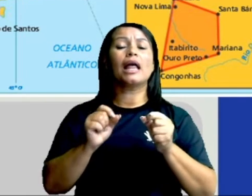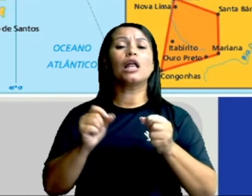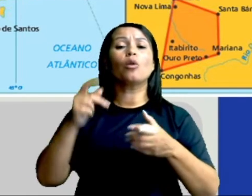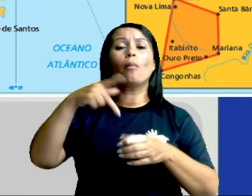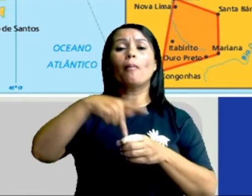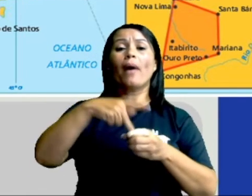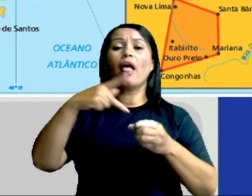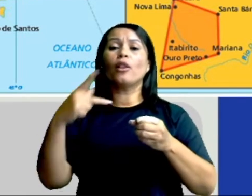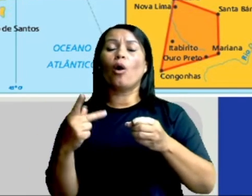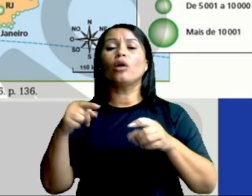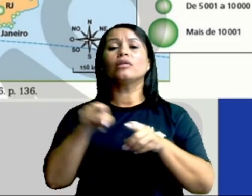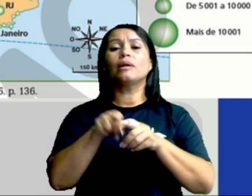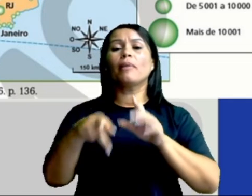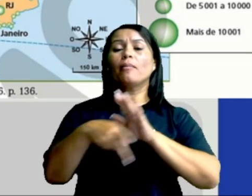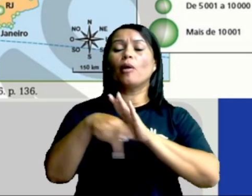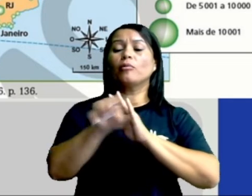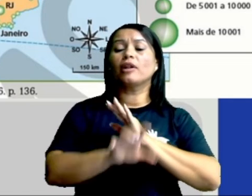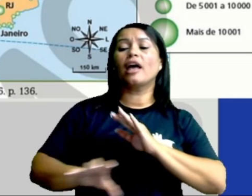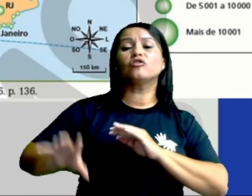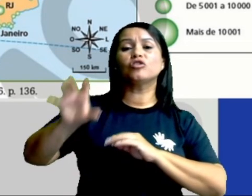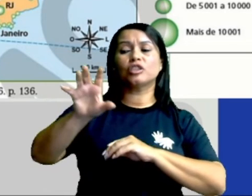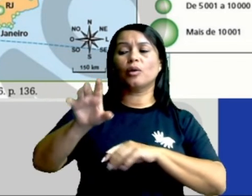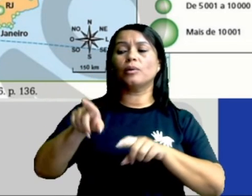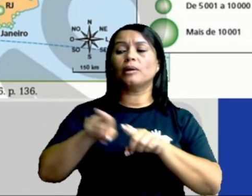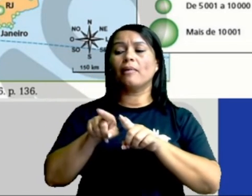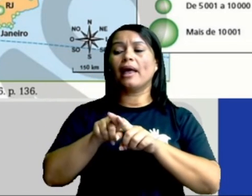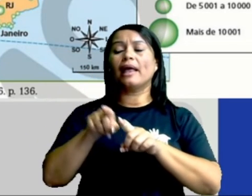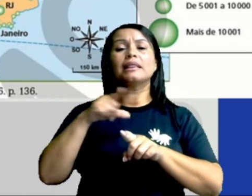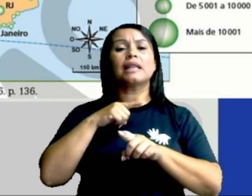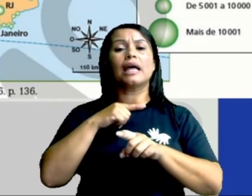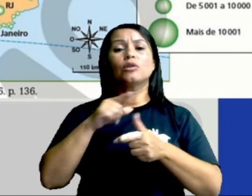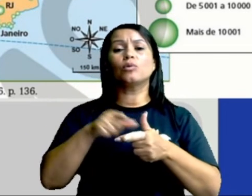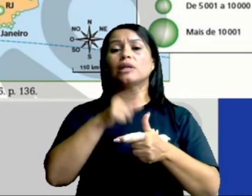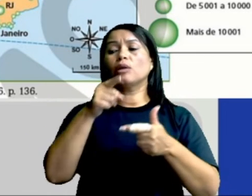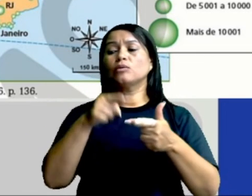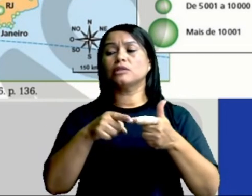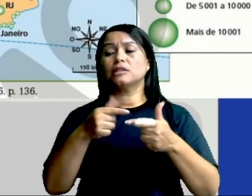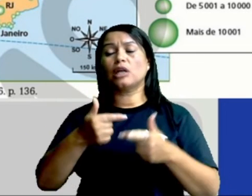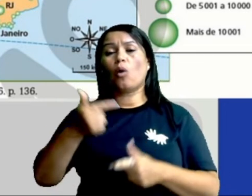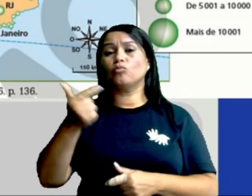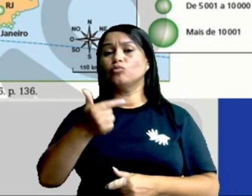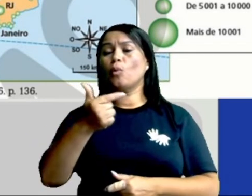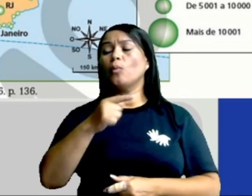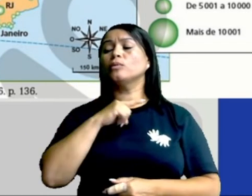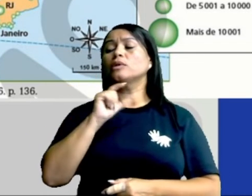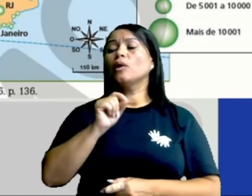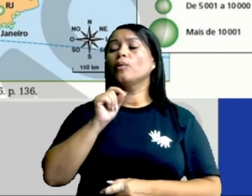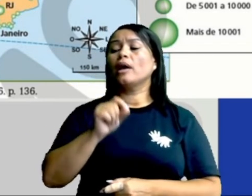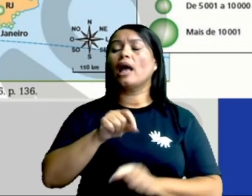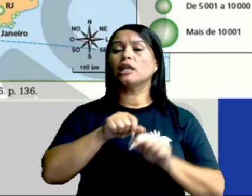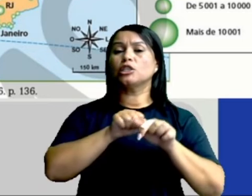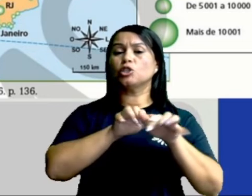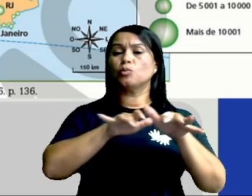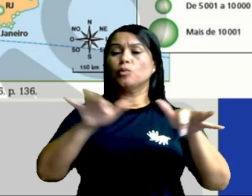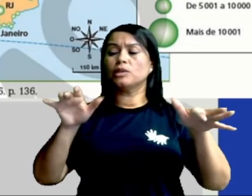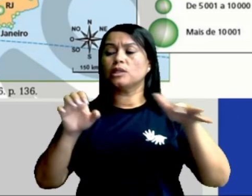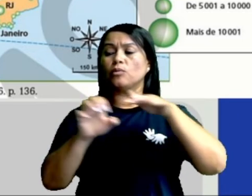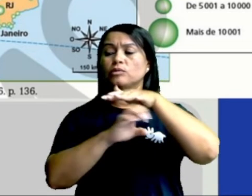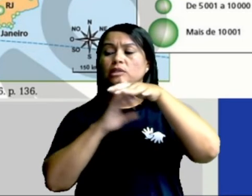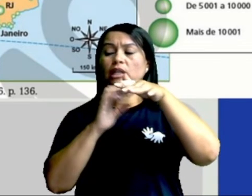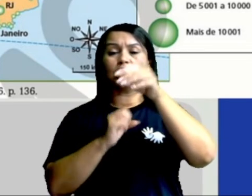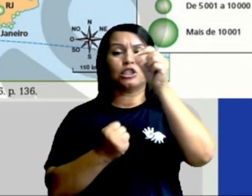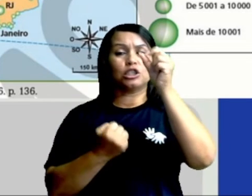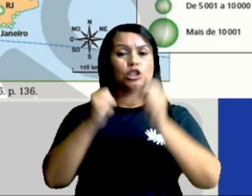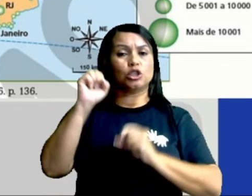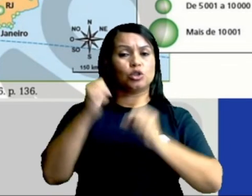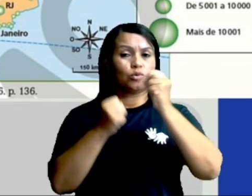Brasil acontece também nessa região, tá? Em relação ao setor secundário, o mapa aqui mostra a distribuição das indústrias, como vocês sabem,